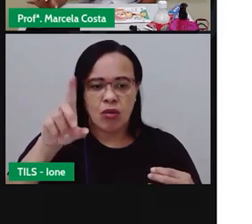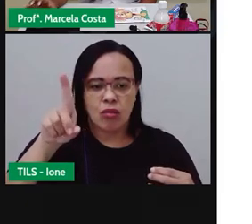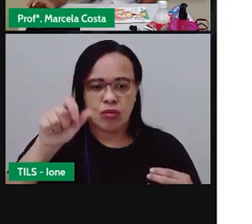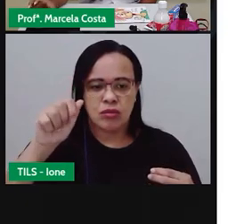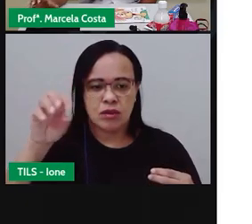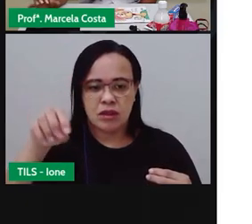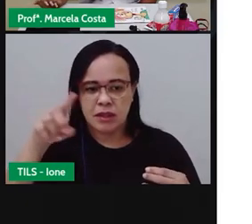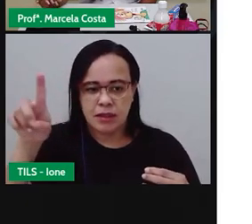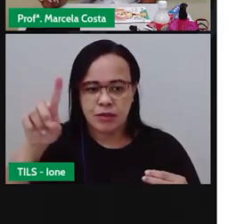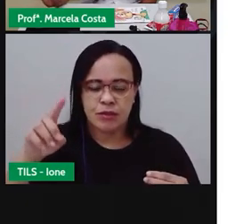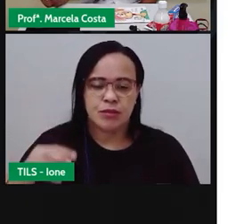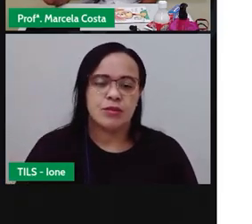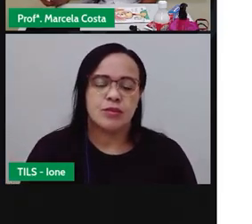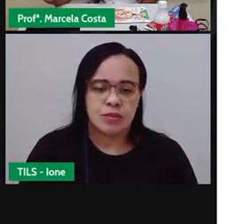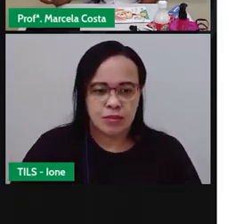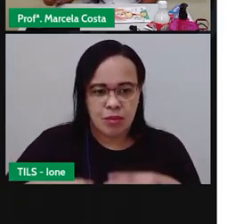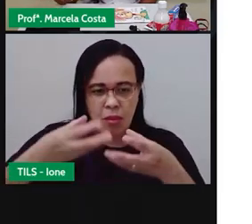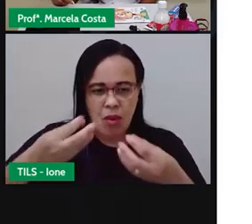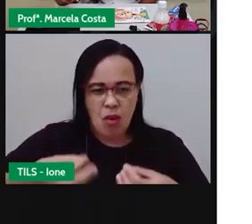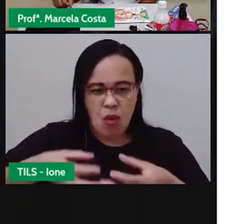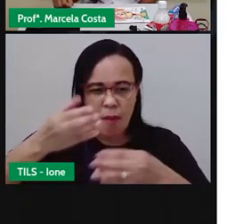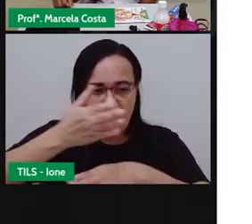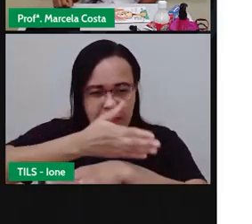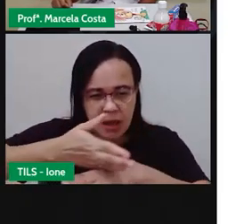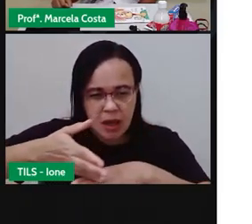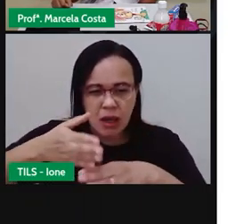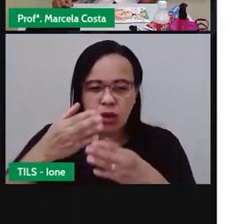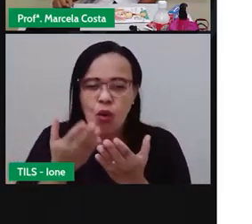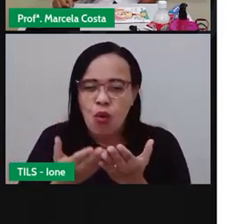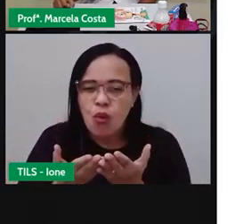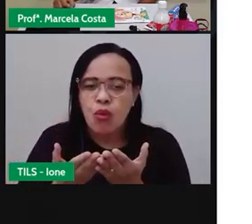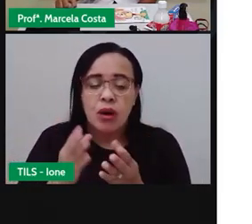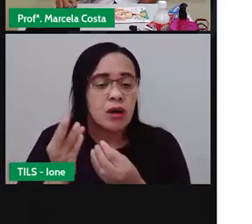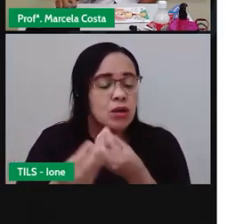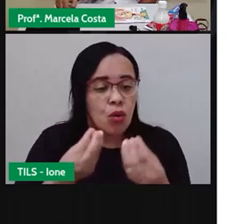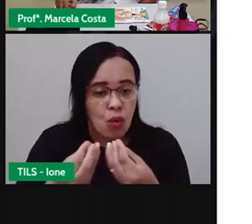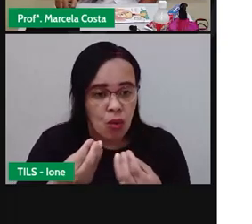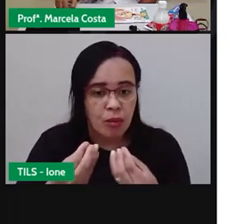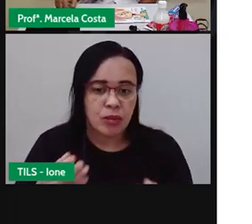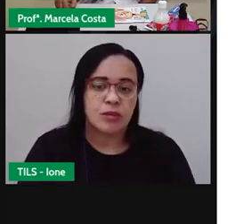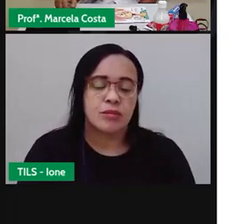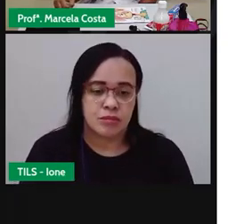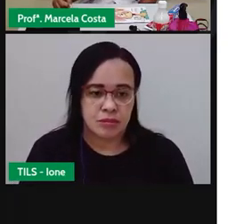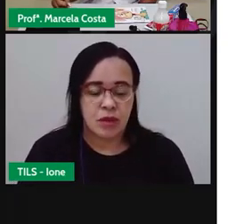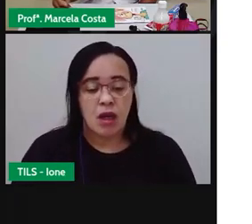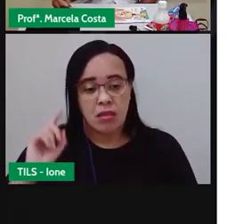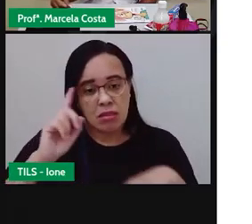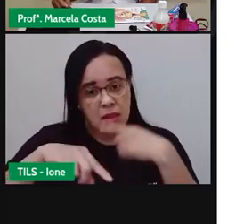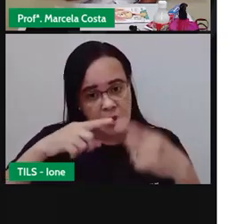aula nesse momento para conseguir reproduzir esse quadro aí no caderno ou